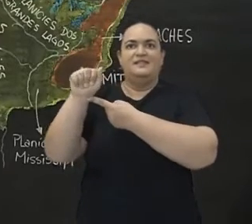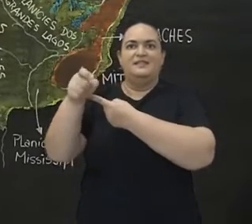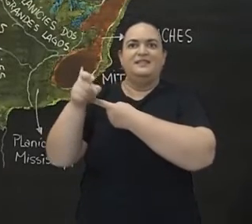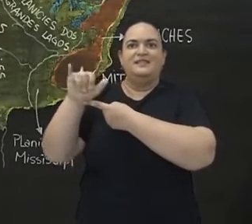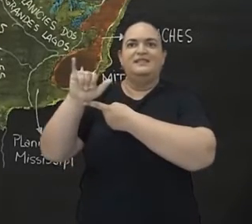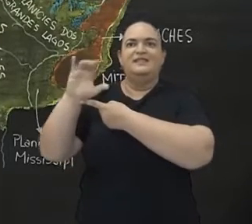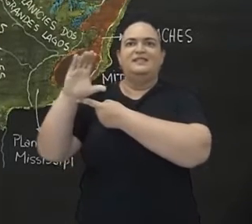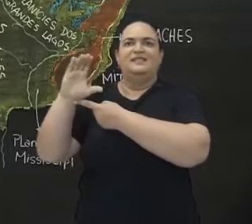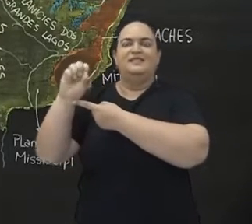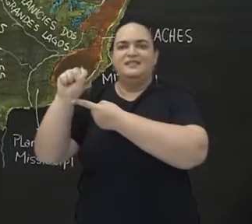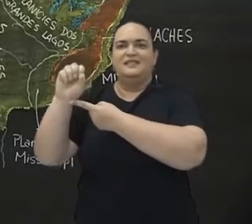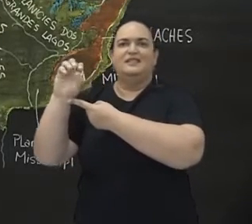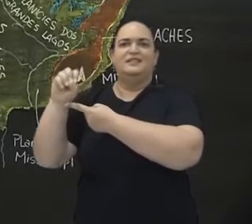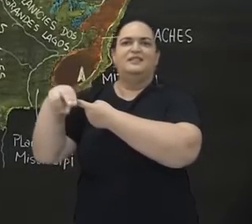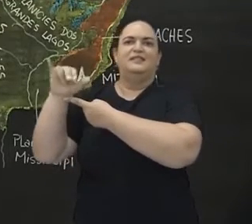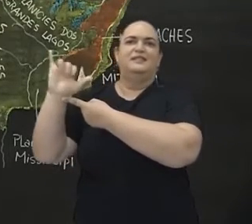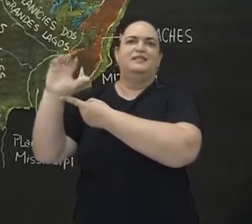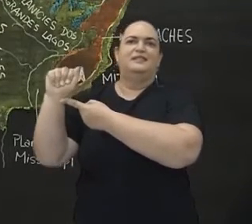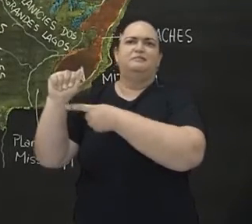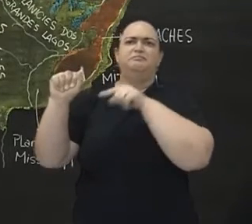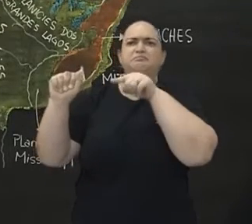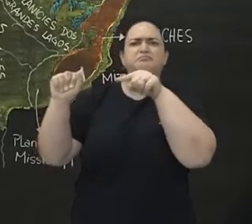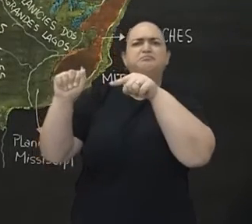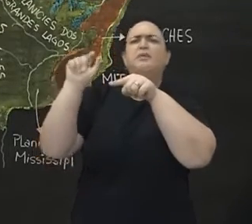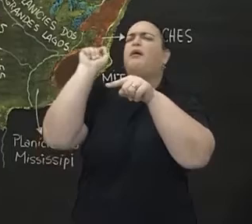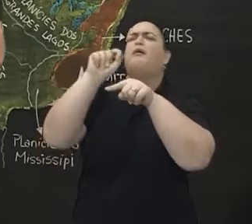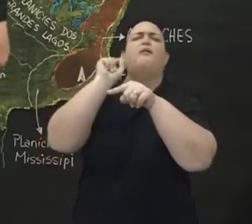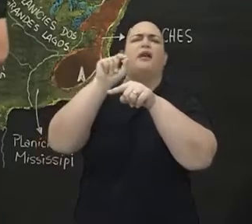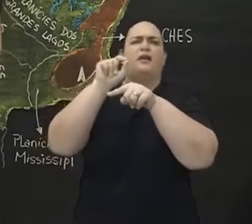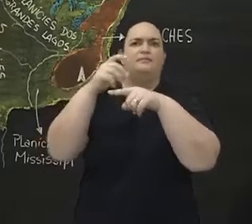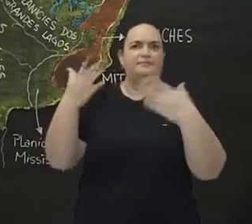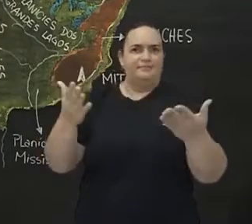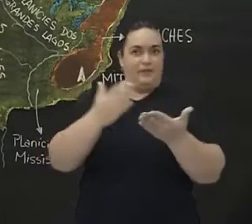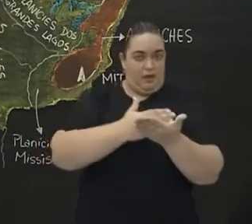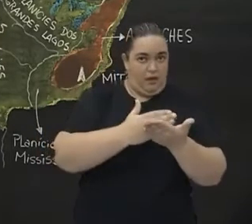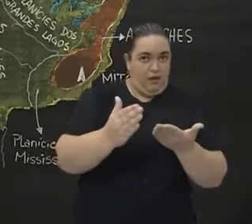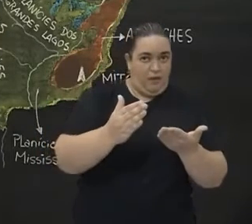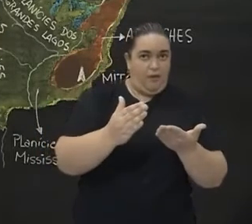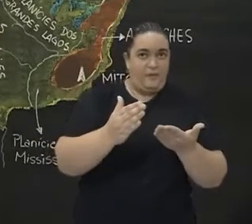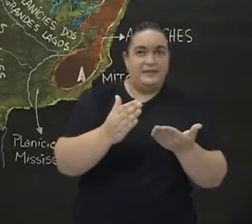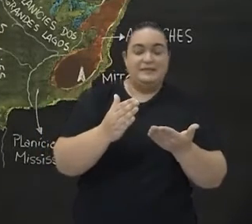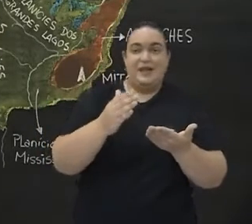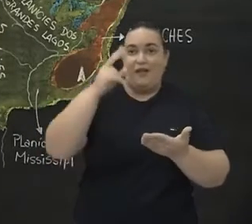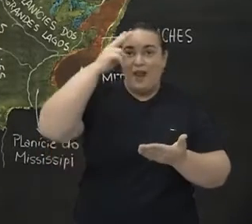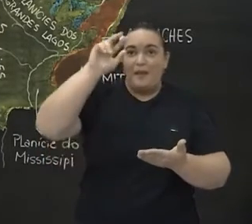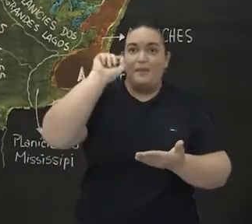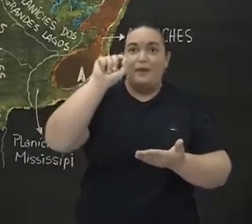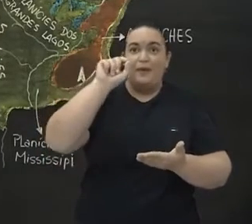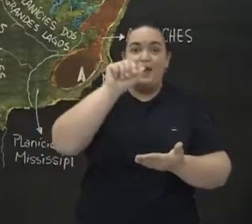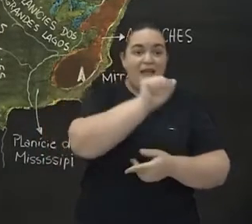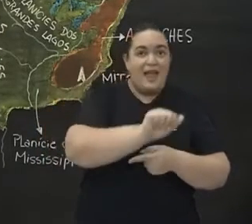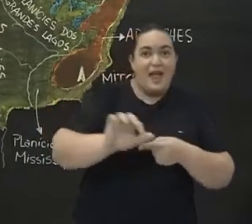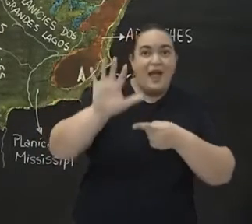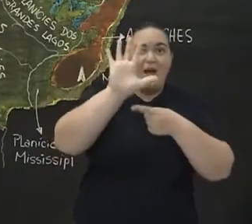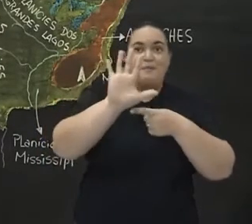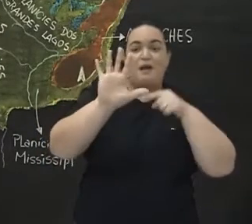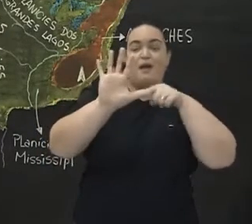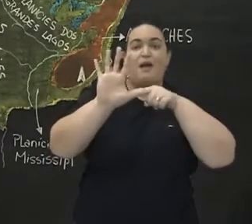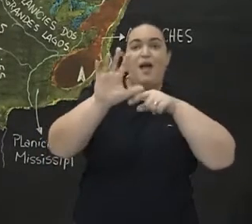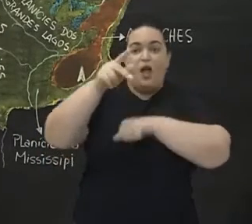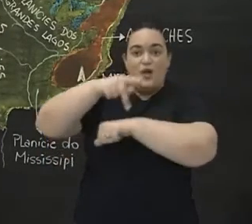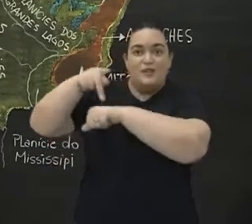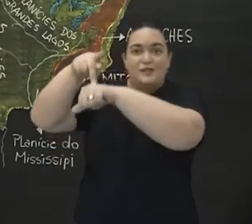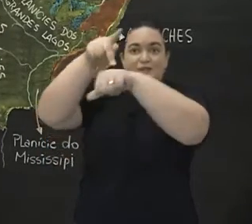o que é essa América Anglo-Saxônica. Para começar, a América Anglo-Saxônica são os países da América que têm